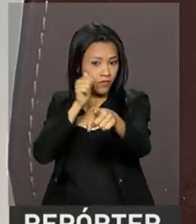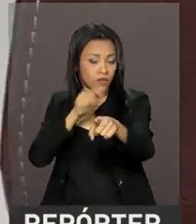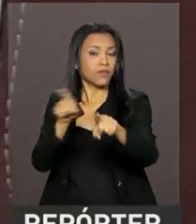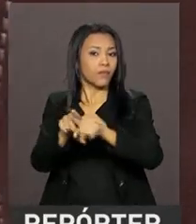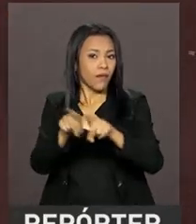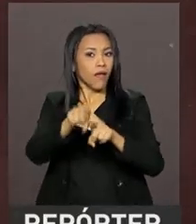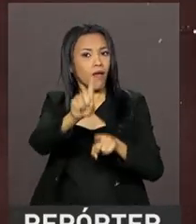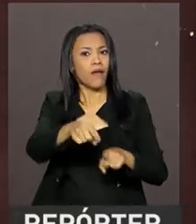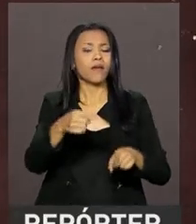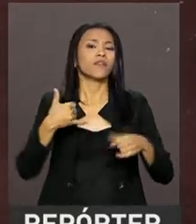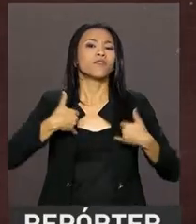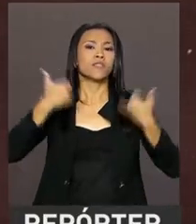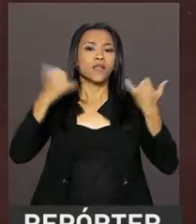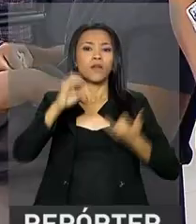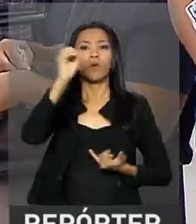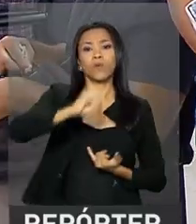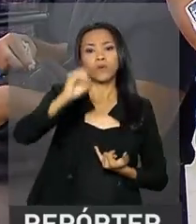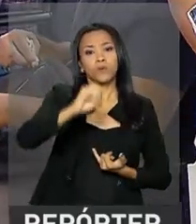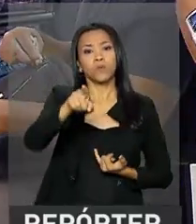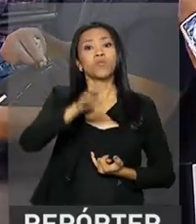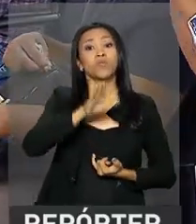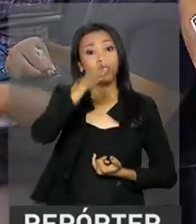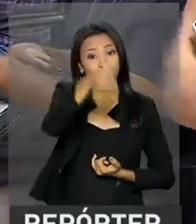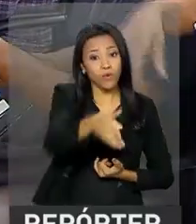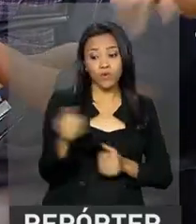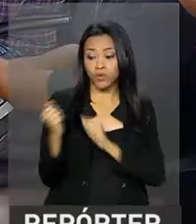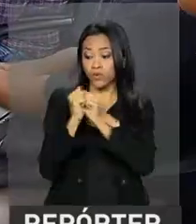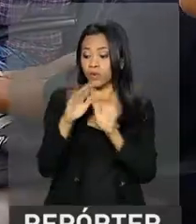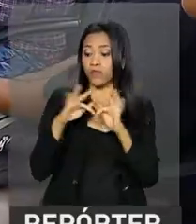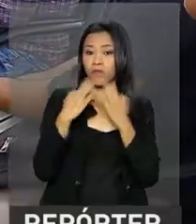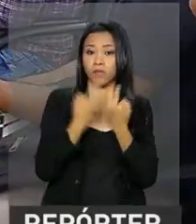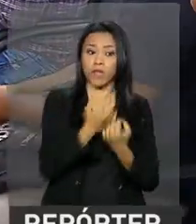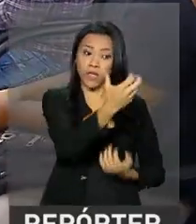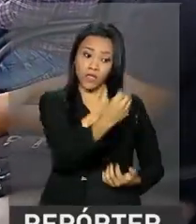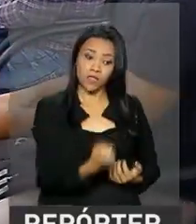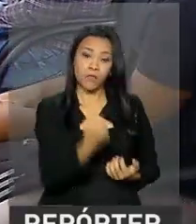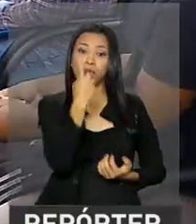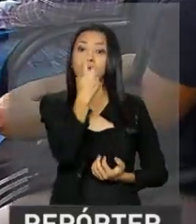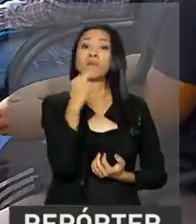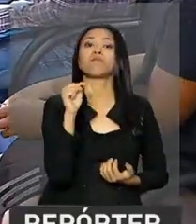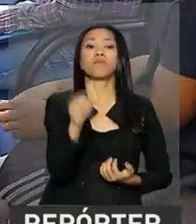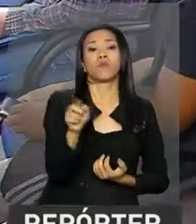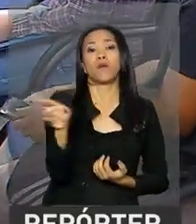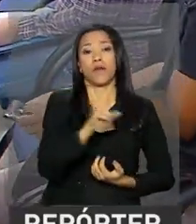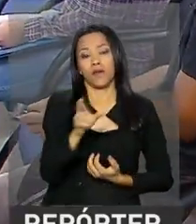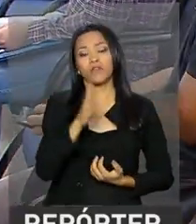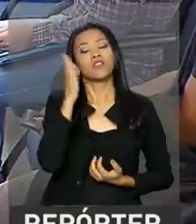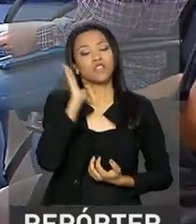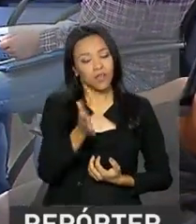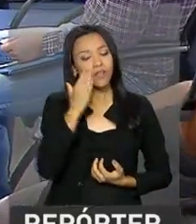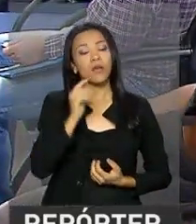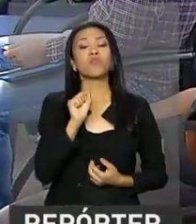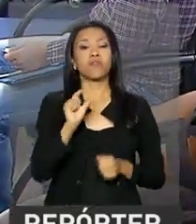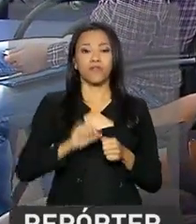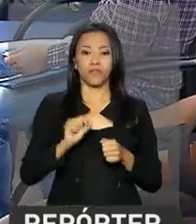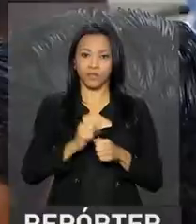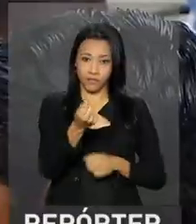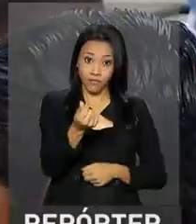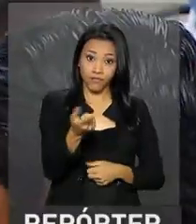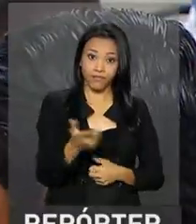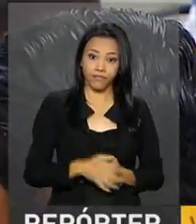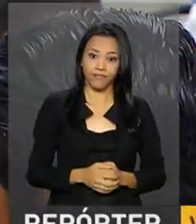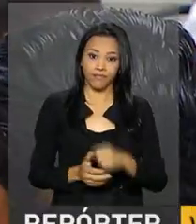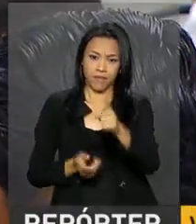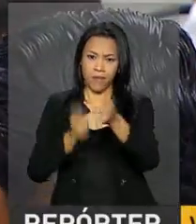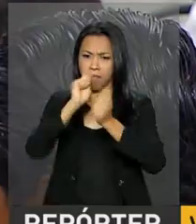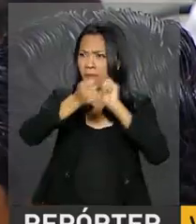aniversário em outubro e foi ao banco com a família receber cerca de R$ 1.000 e já sabe o que vai fazer com a grana.